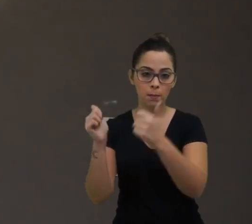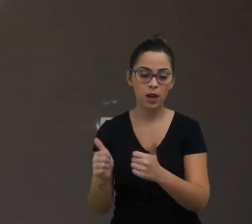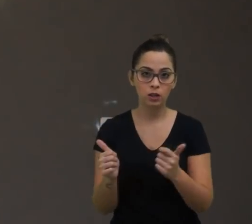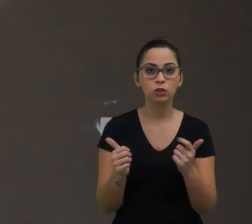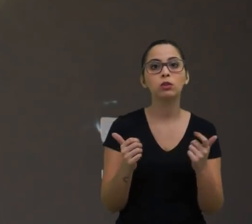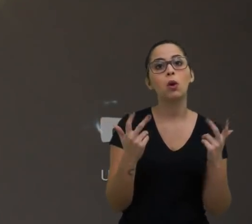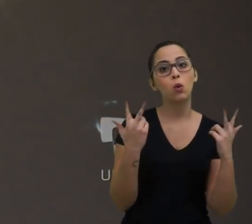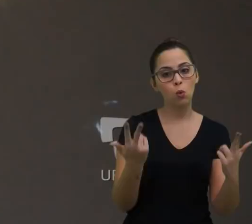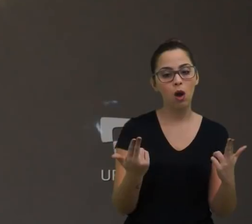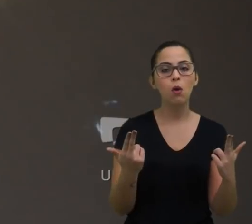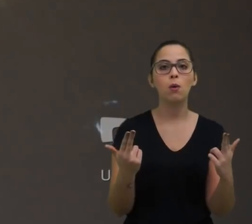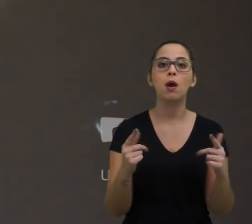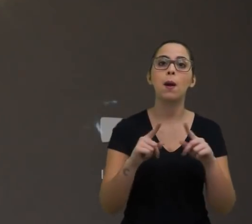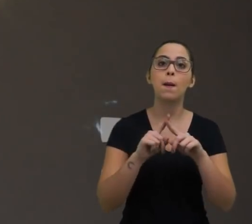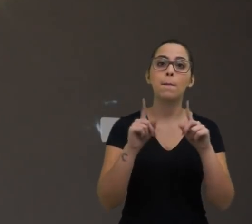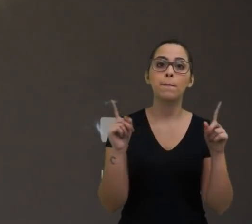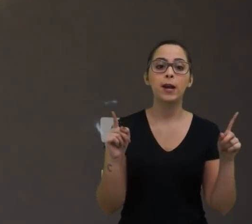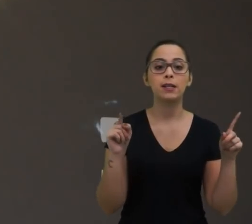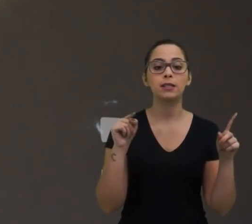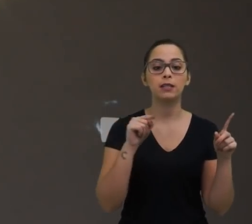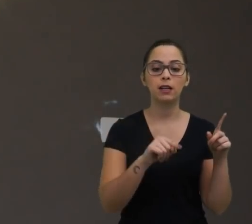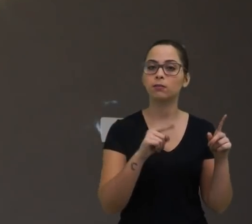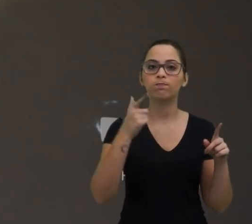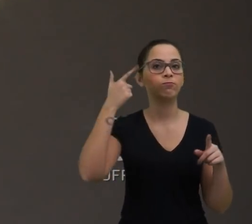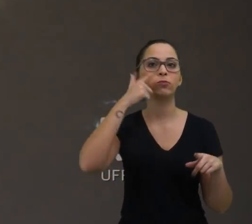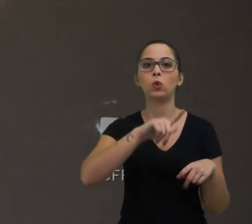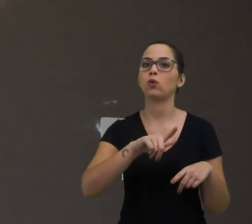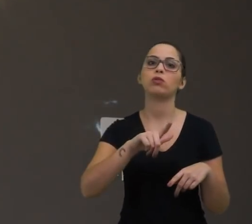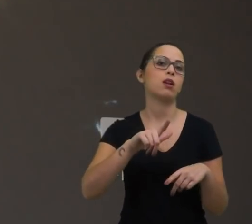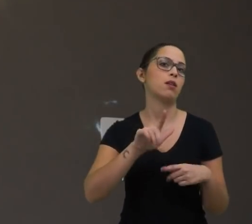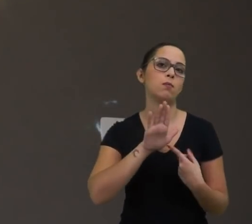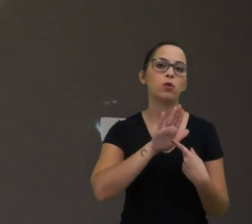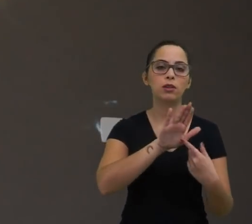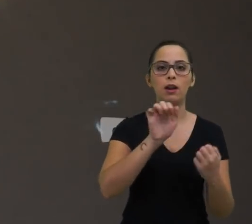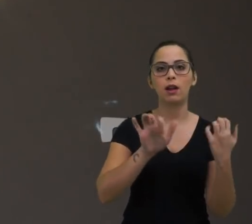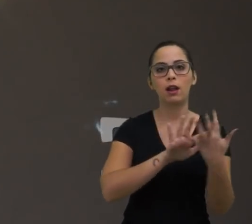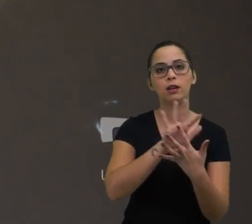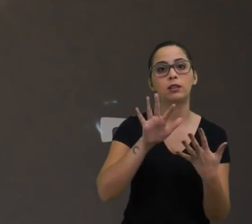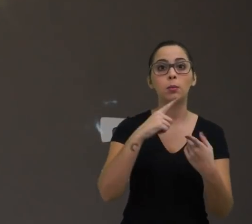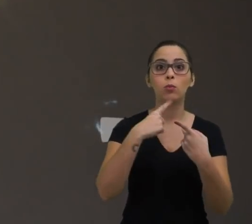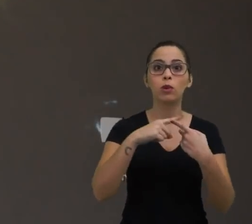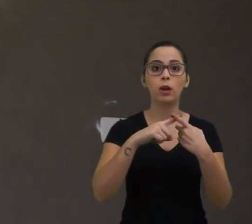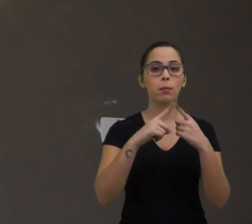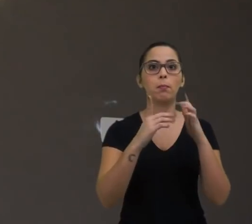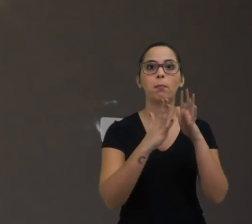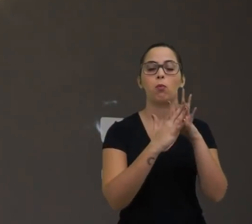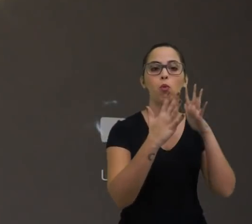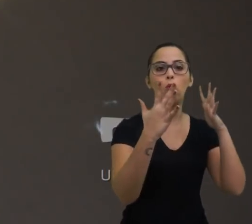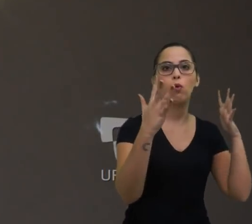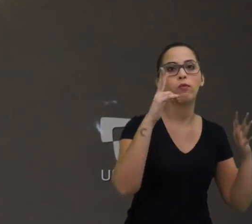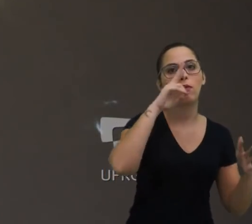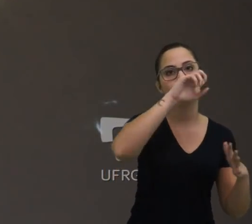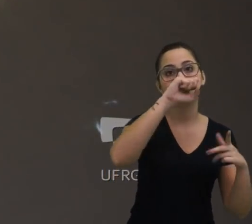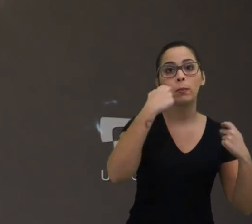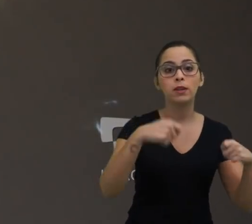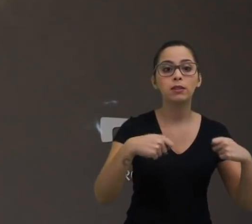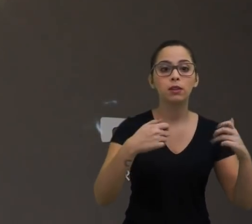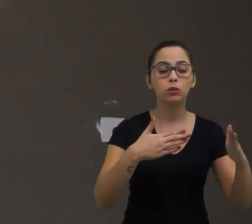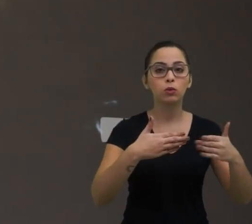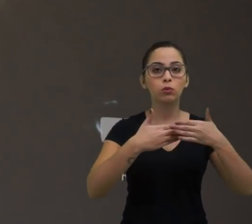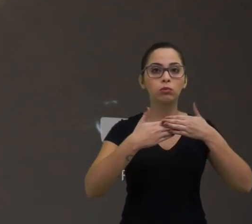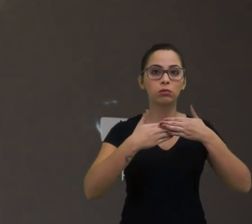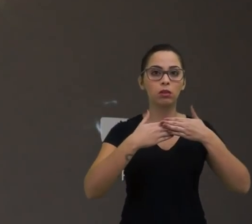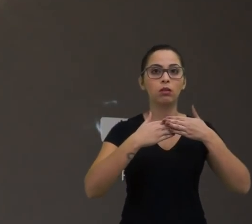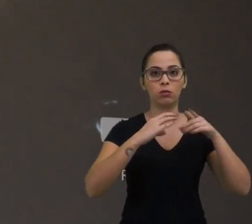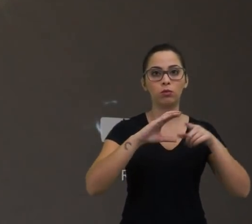como a galáxia hospedeira de um quasar está muito distante, bilhões de anos-luz, a magnitude aparente ela é baixa. O que é a magnitude aparente?